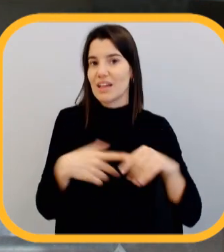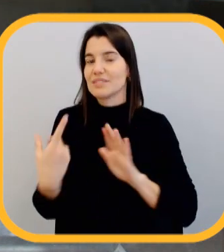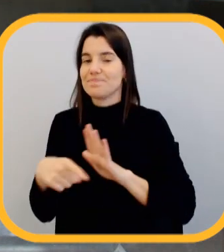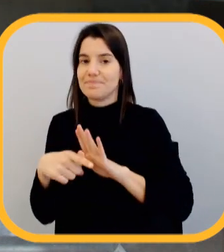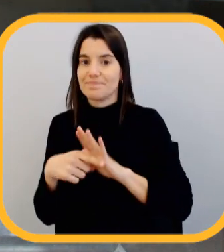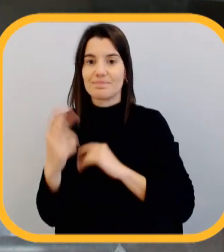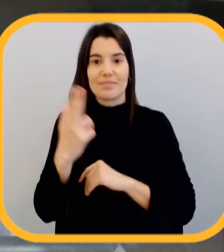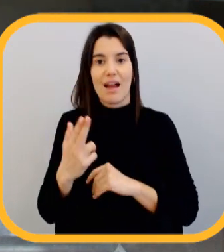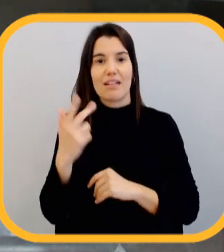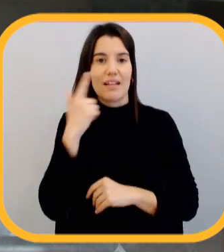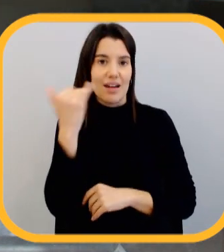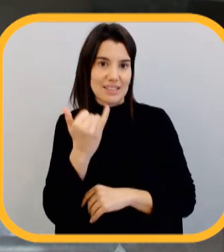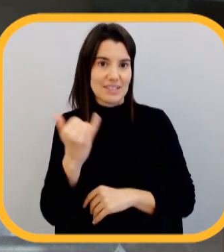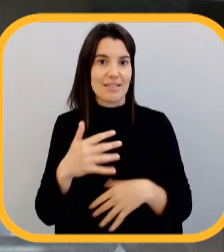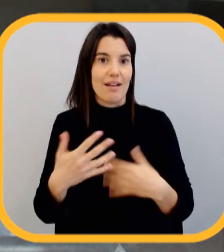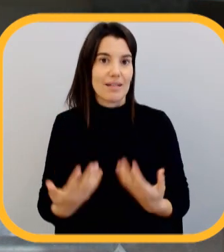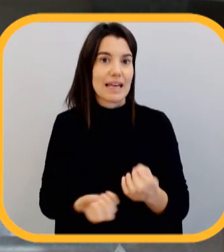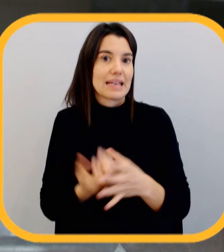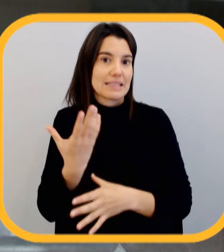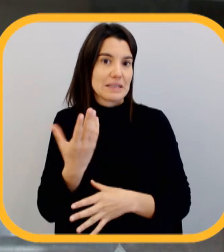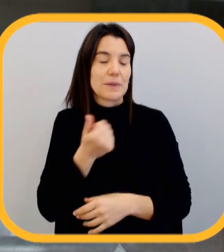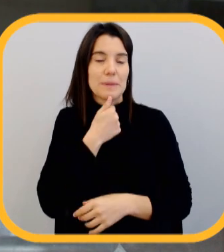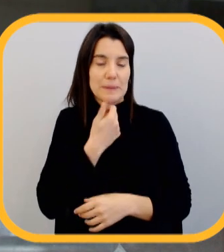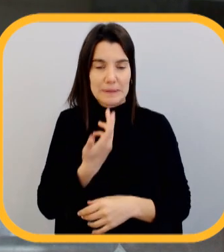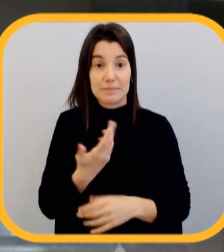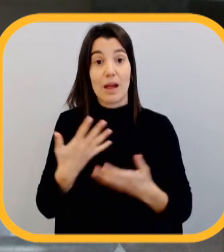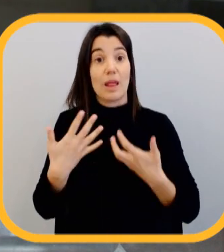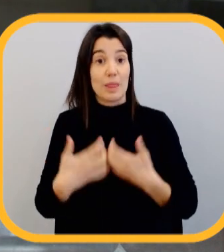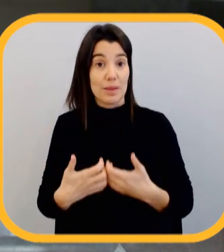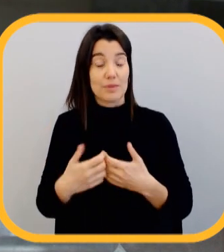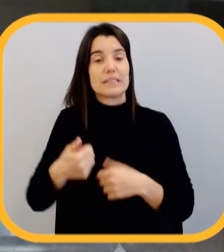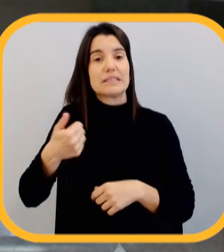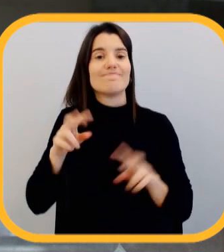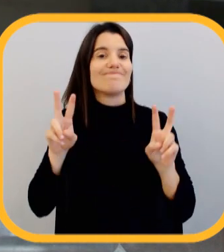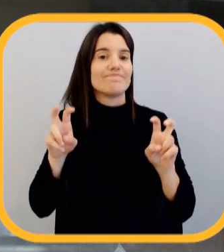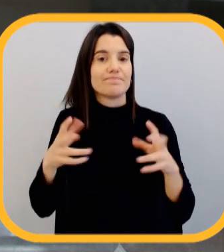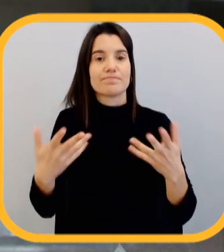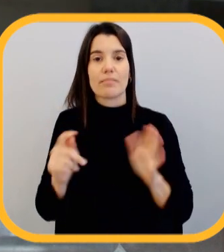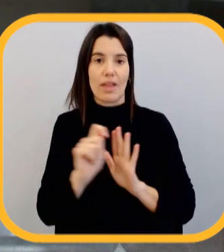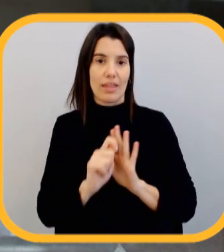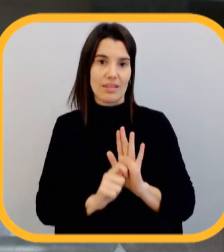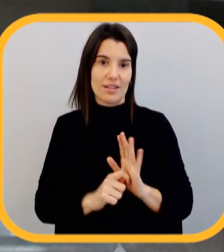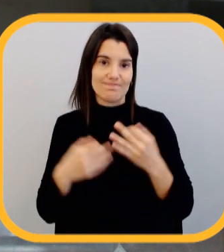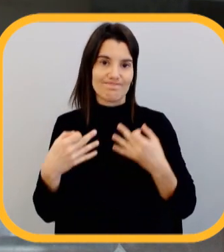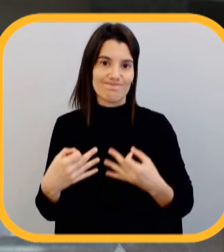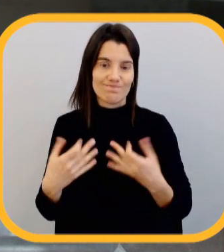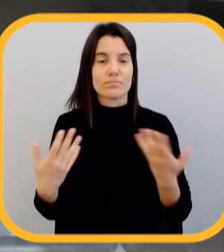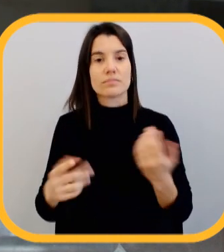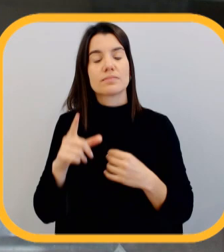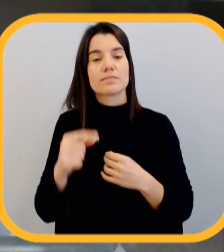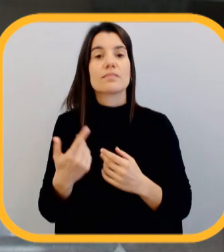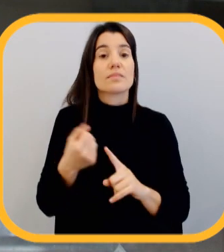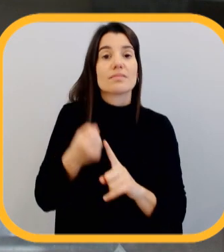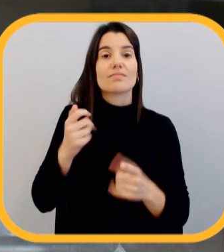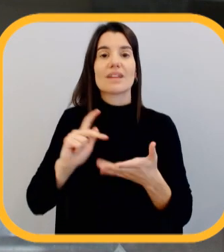principais vantagens e desvantagens da arte artificial e da sua criação. Estas dúvidas abordam principalmente a questão de ética e têm